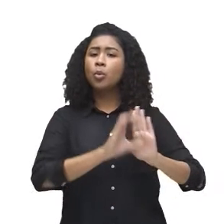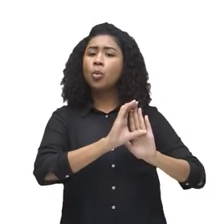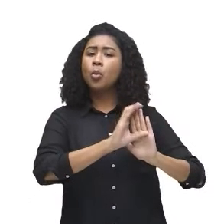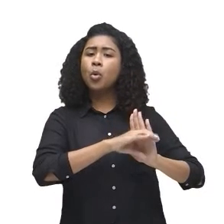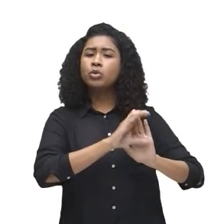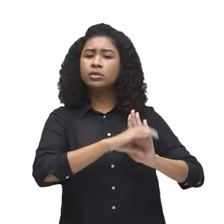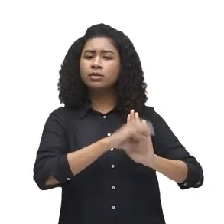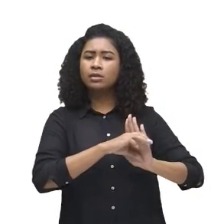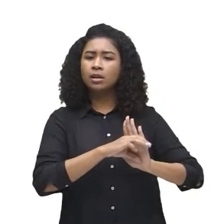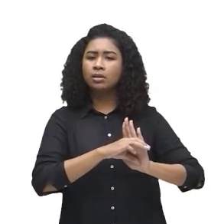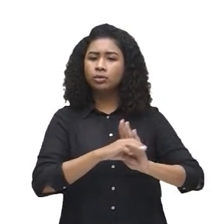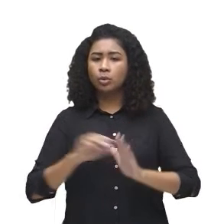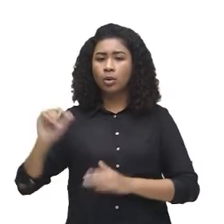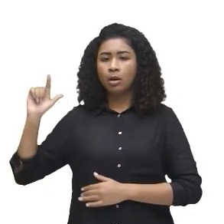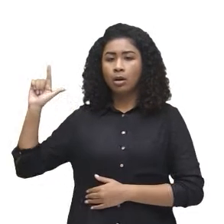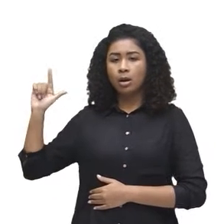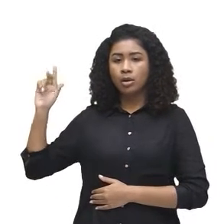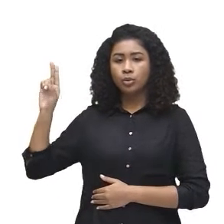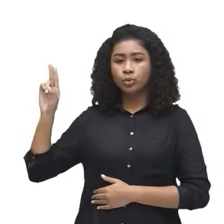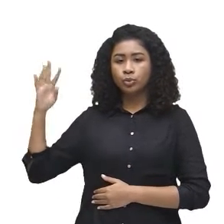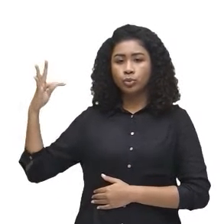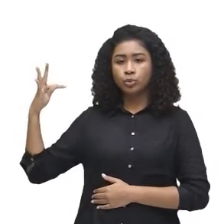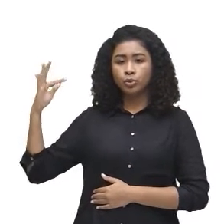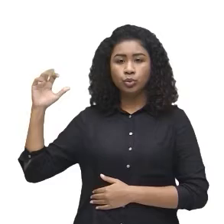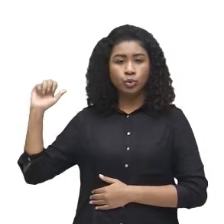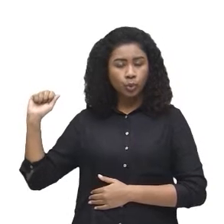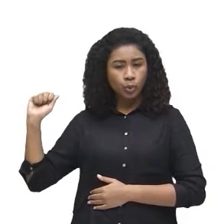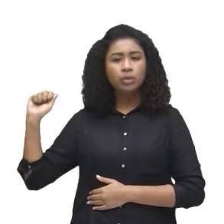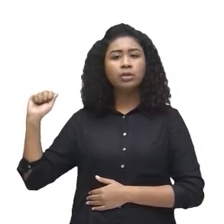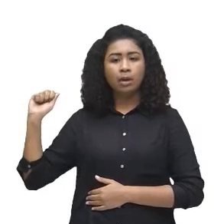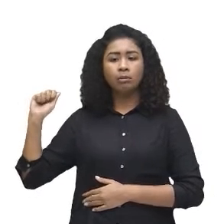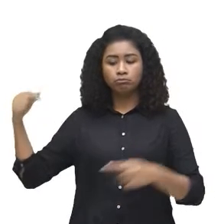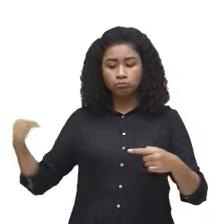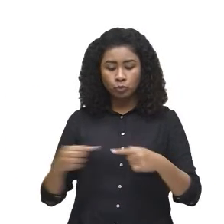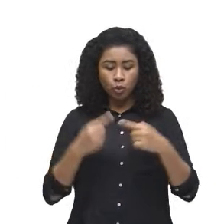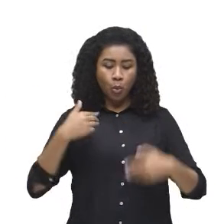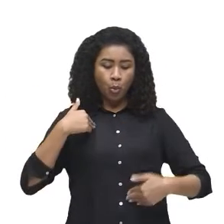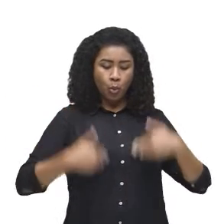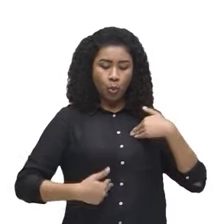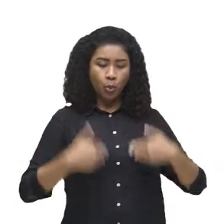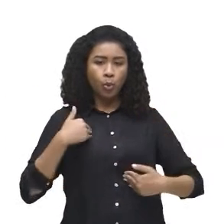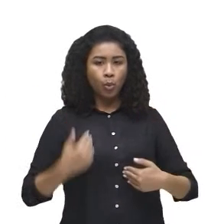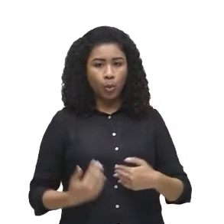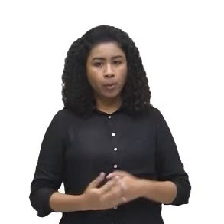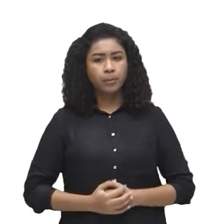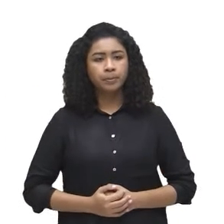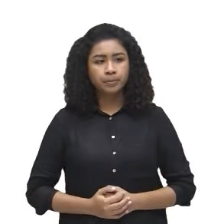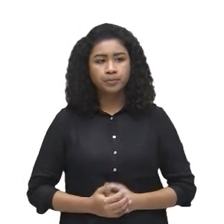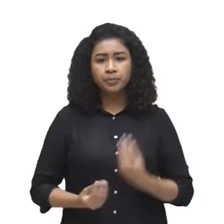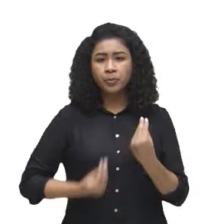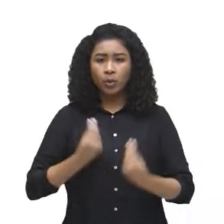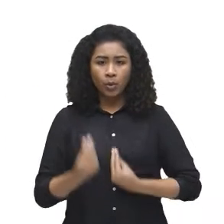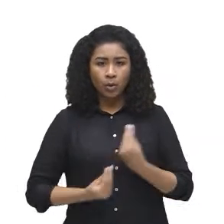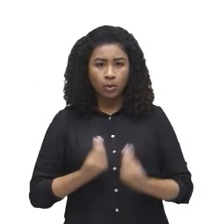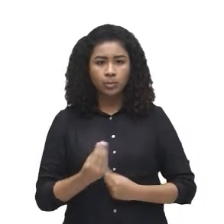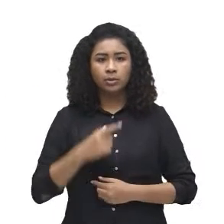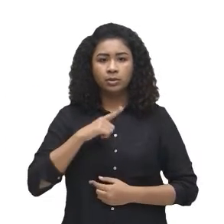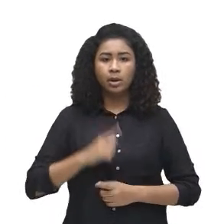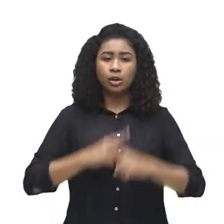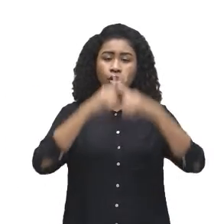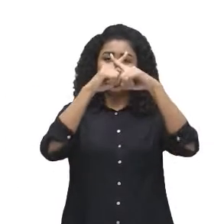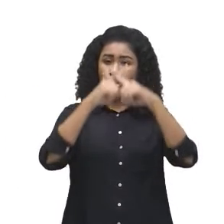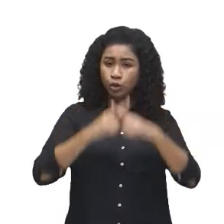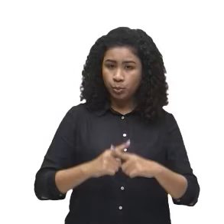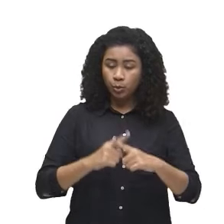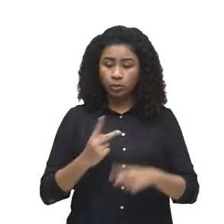luta de acordo com a cultura corporal. Então nós temos a seguinte definição: disputa entre dois